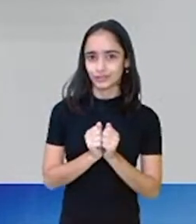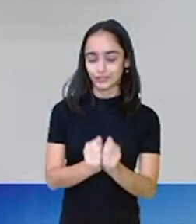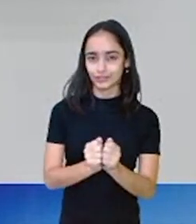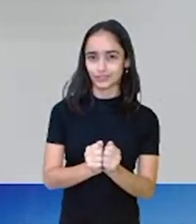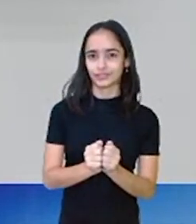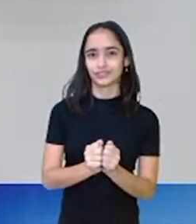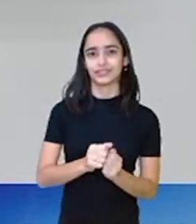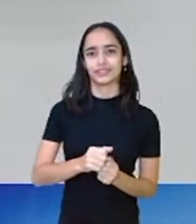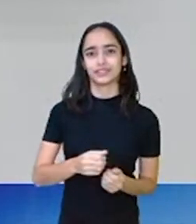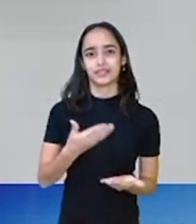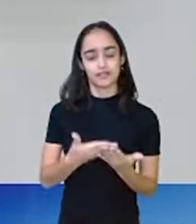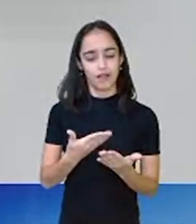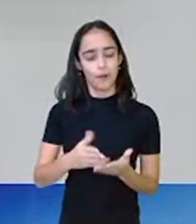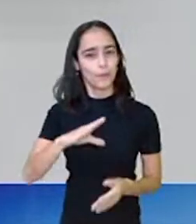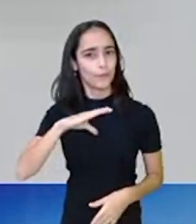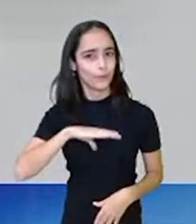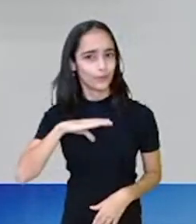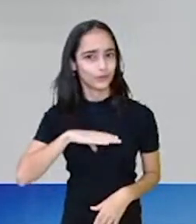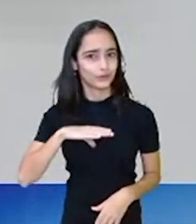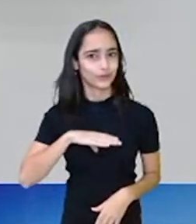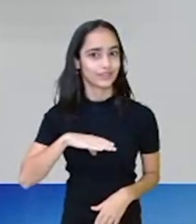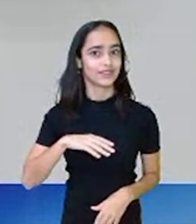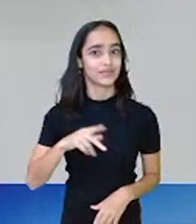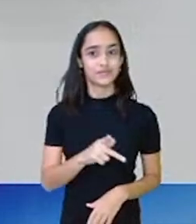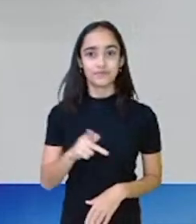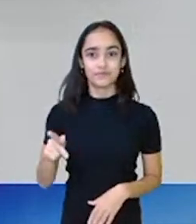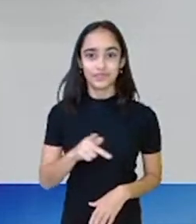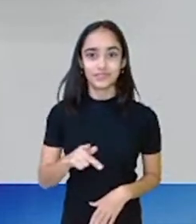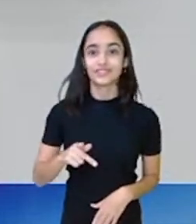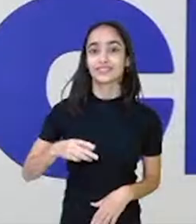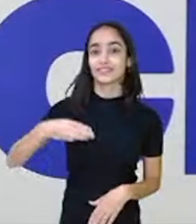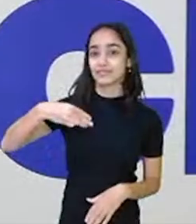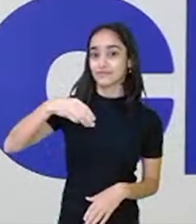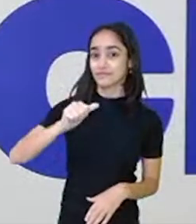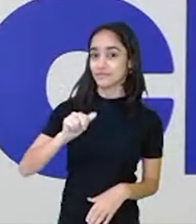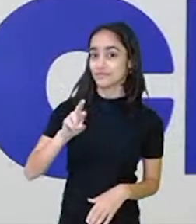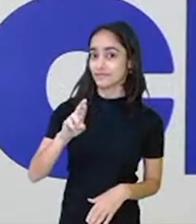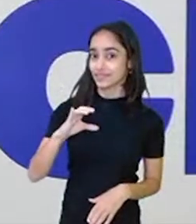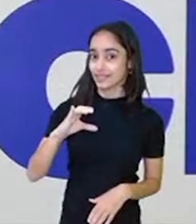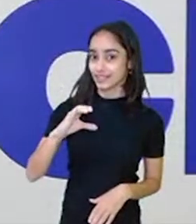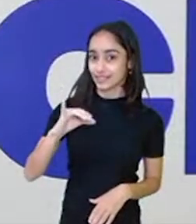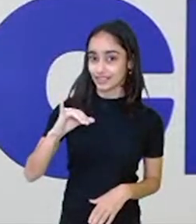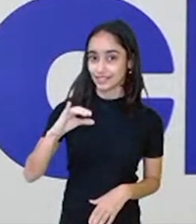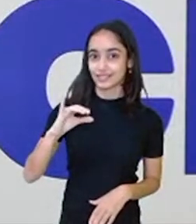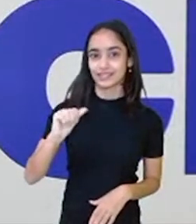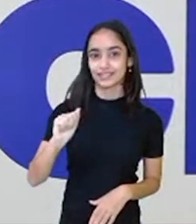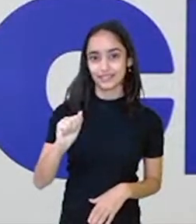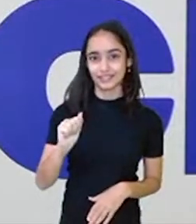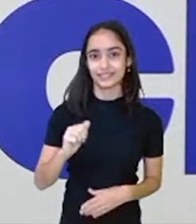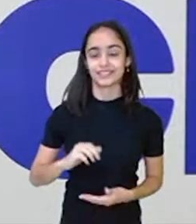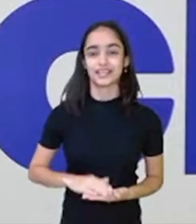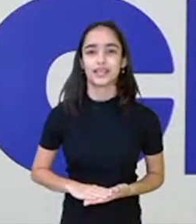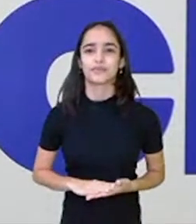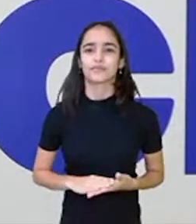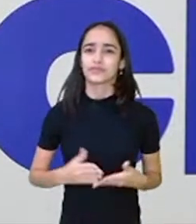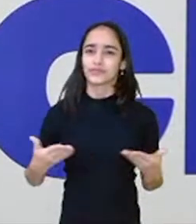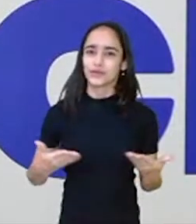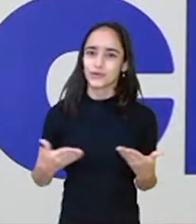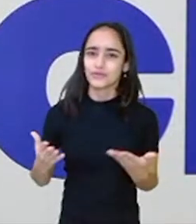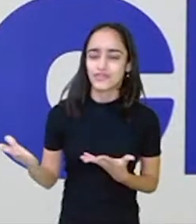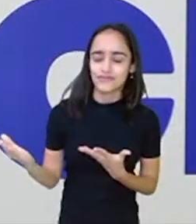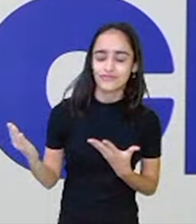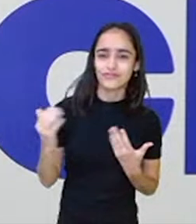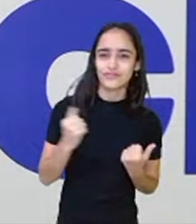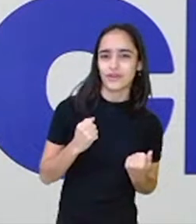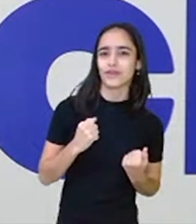língua portuguesa, é a professora Márcia. E vou deixar com ela hoje para chamar aí